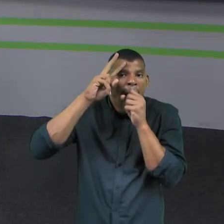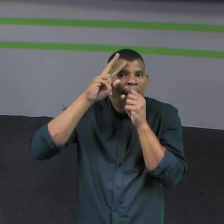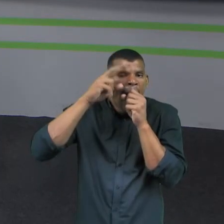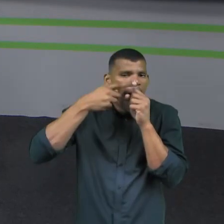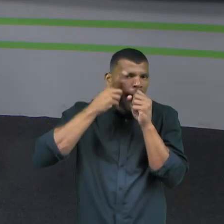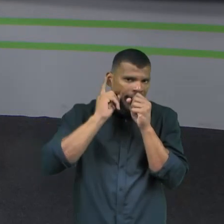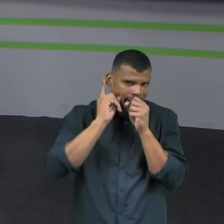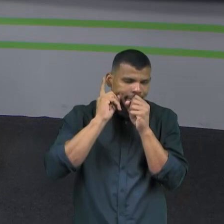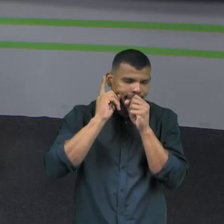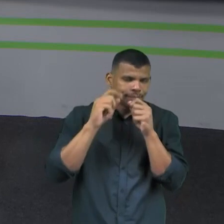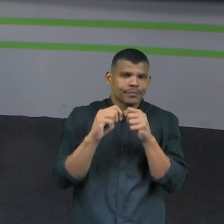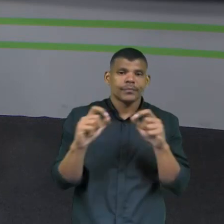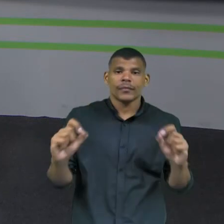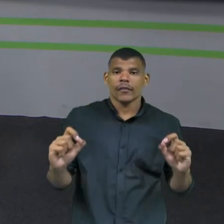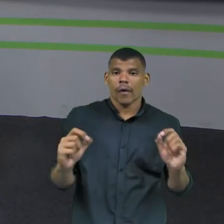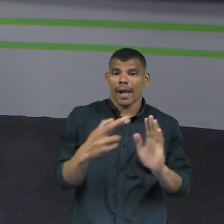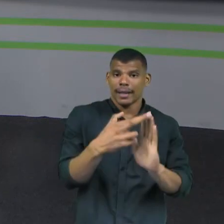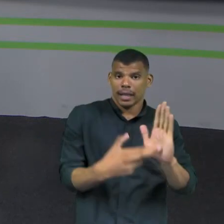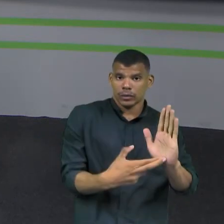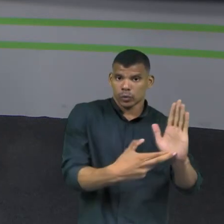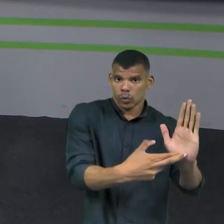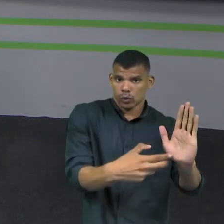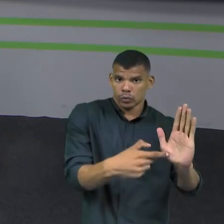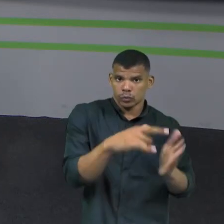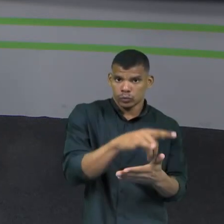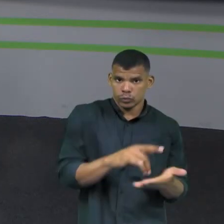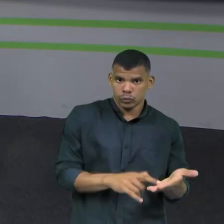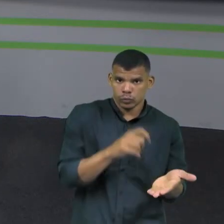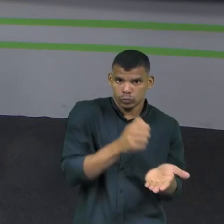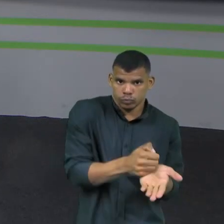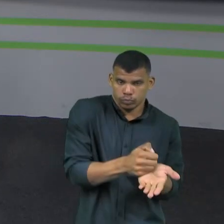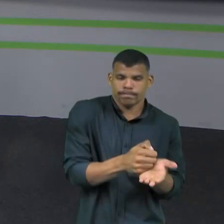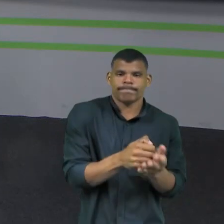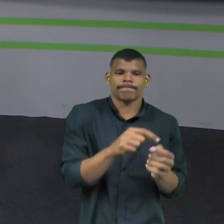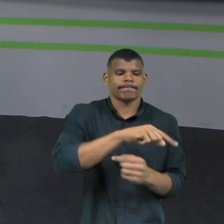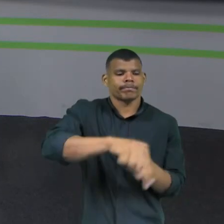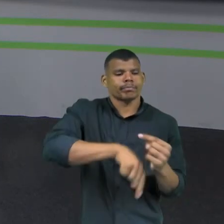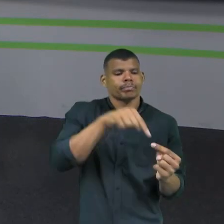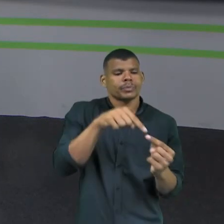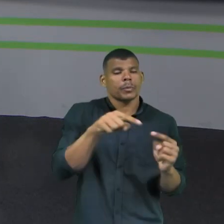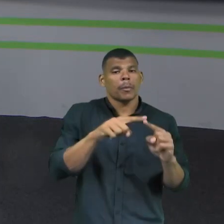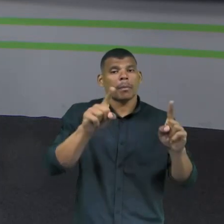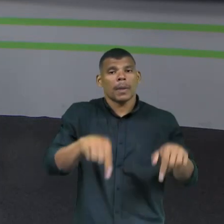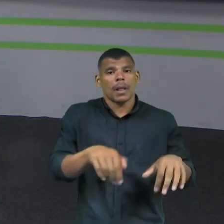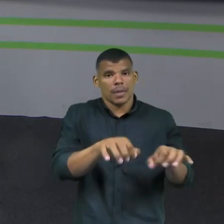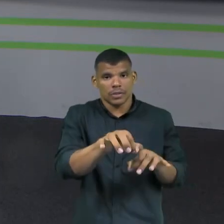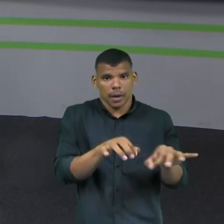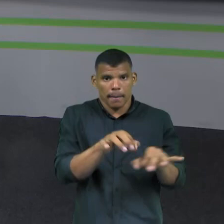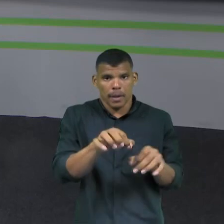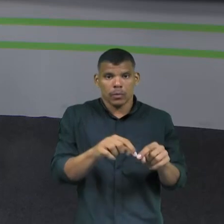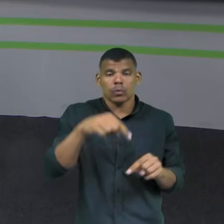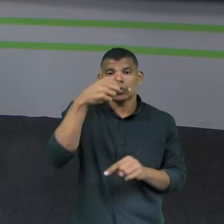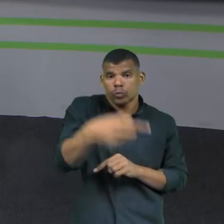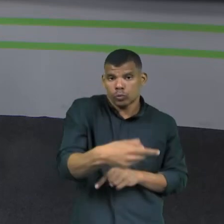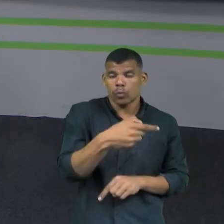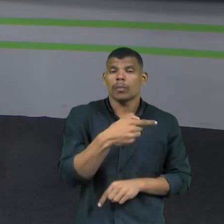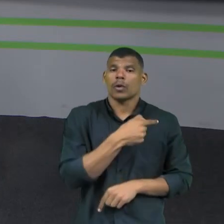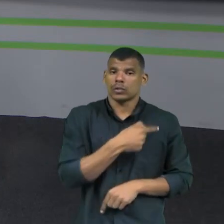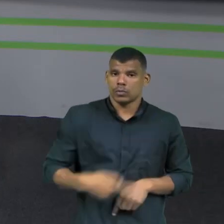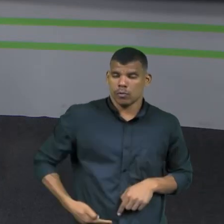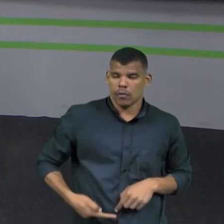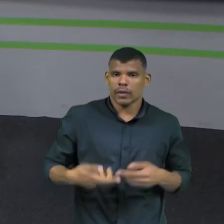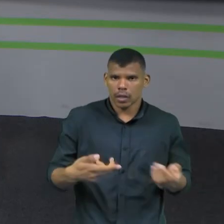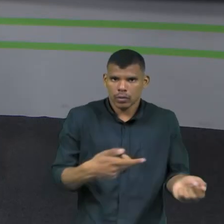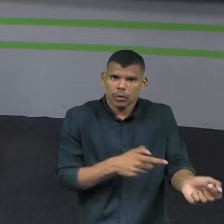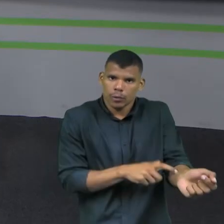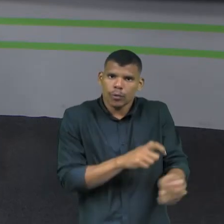relatórios com dados para o planejamento do próximo governo. Foram destacados novos projetos e também pontos que precisam ser